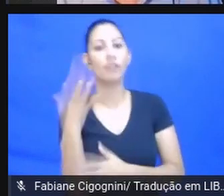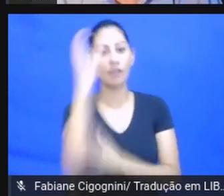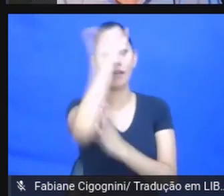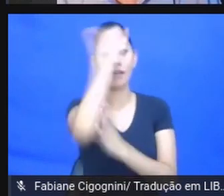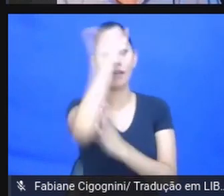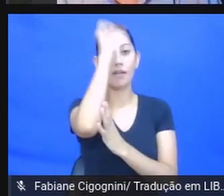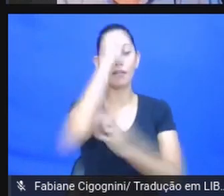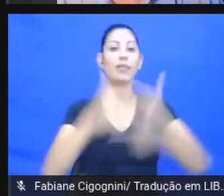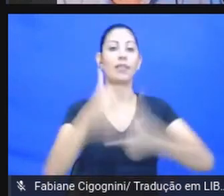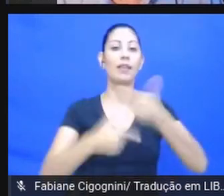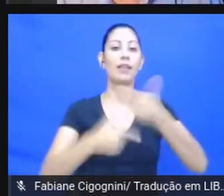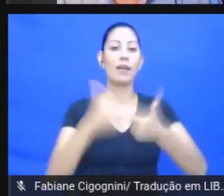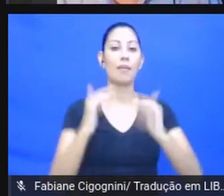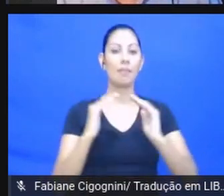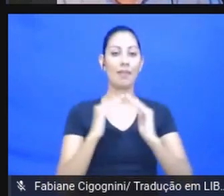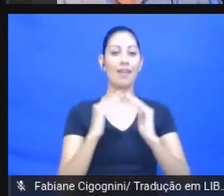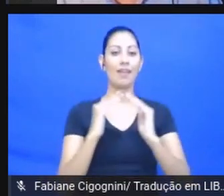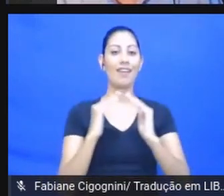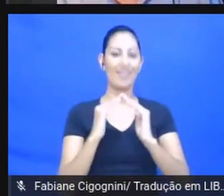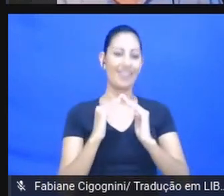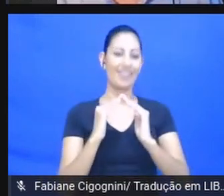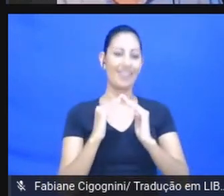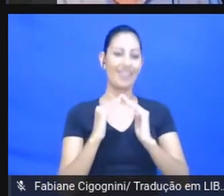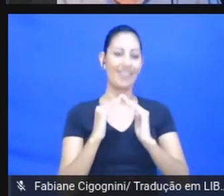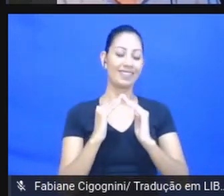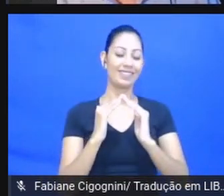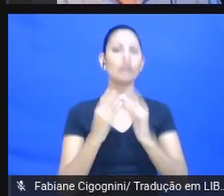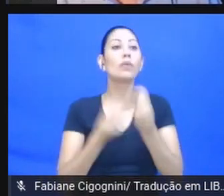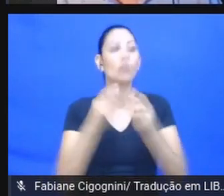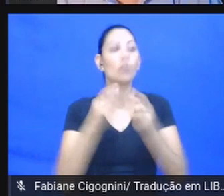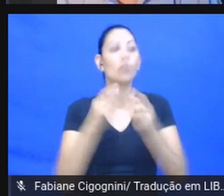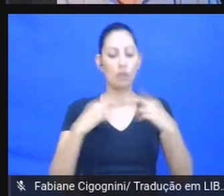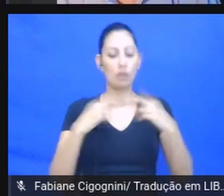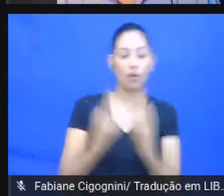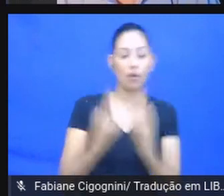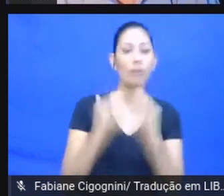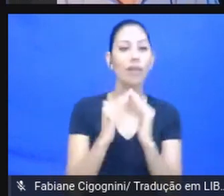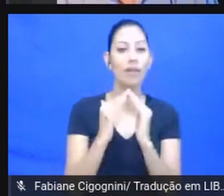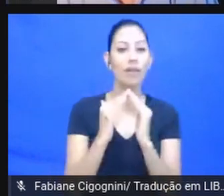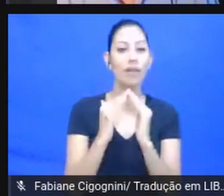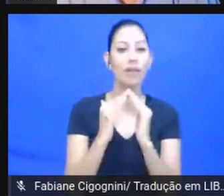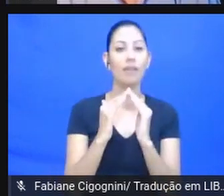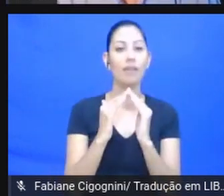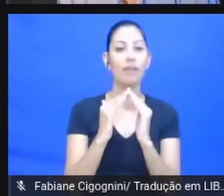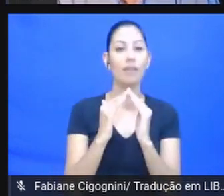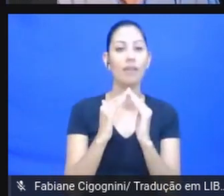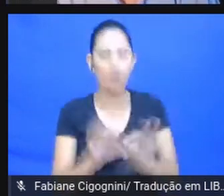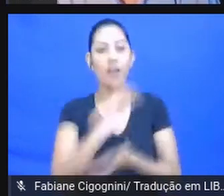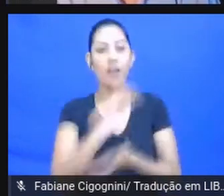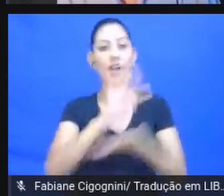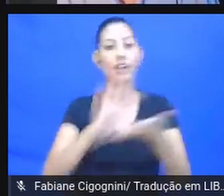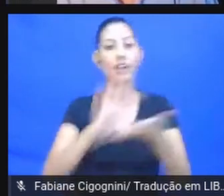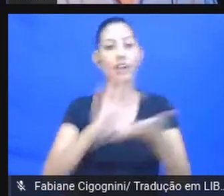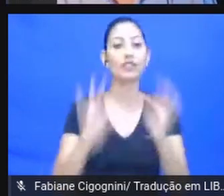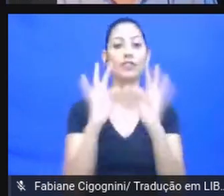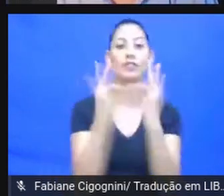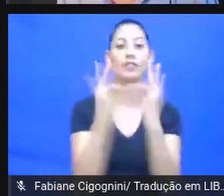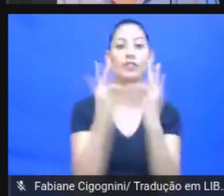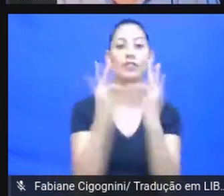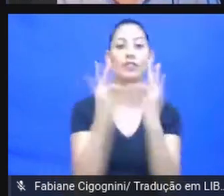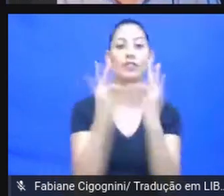trabalhar remotamente, home office, como fazer reuniões, como ser produtivo, como organizar as atividades familiares